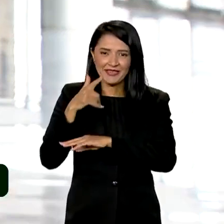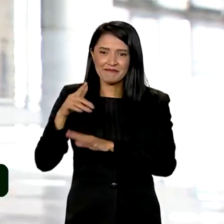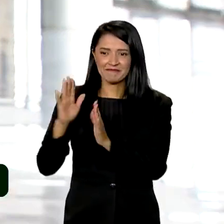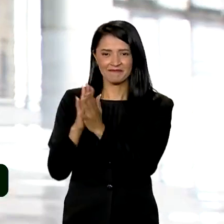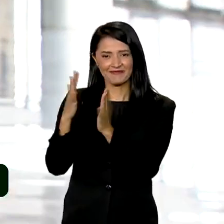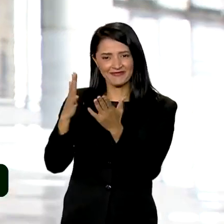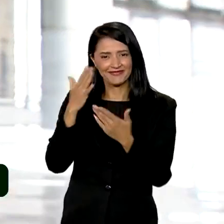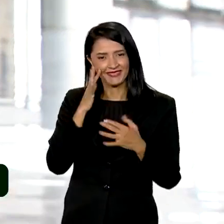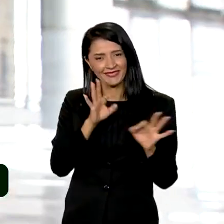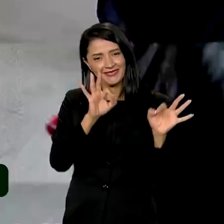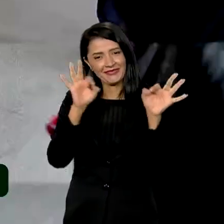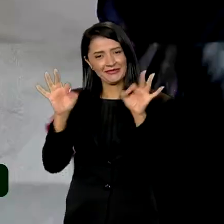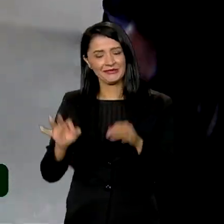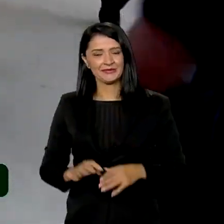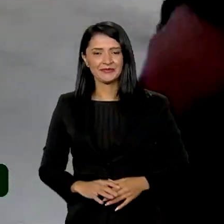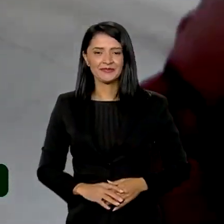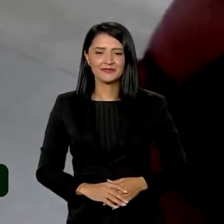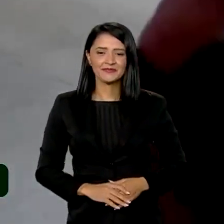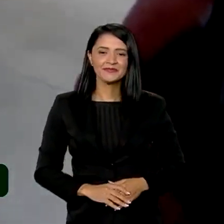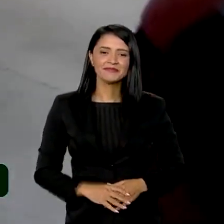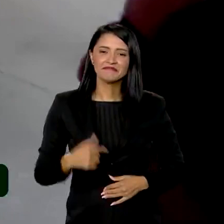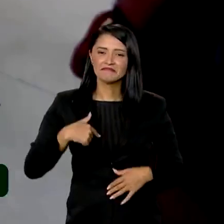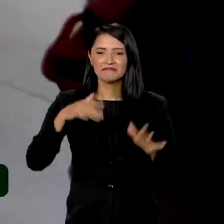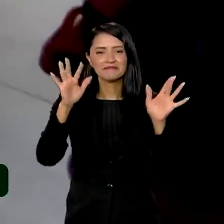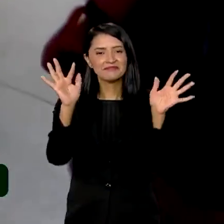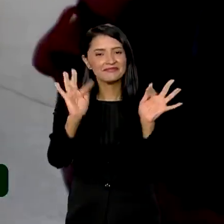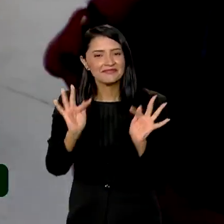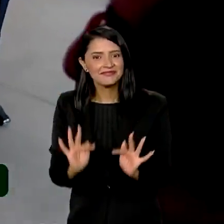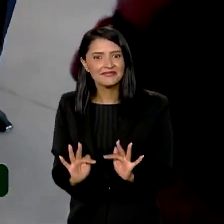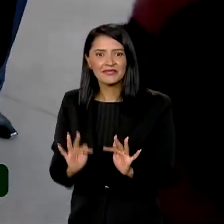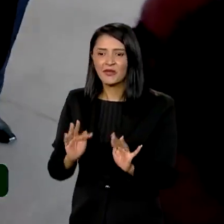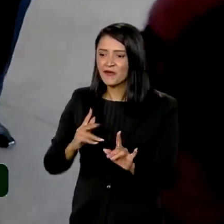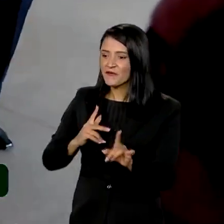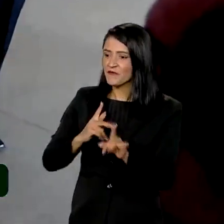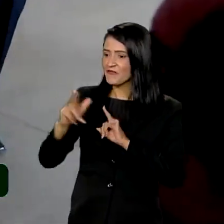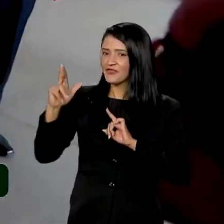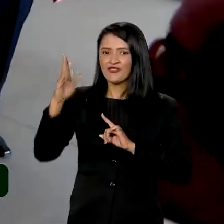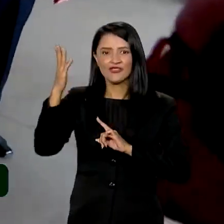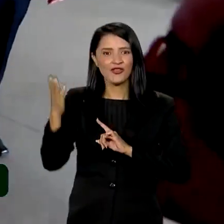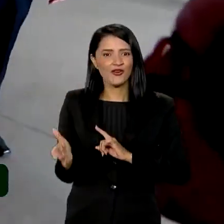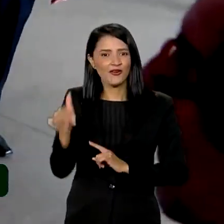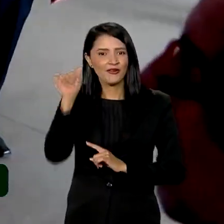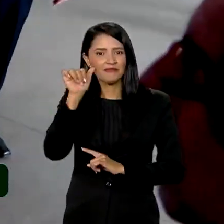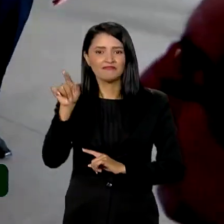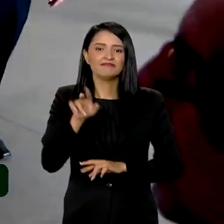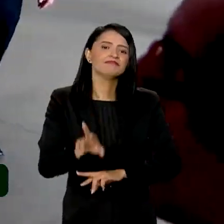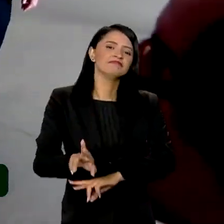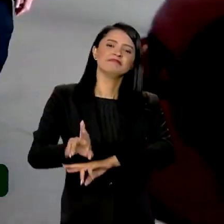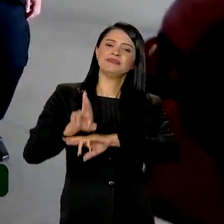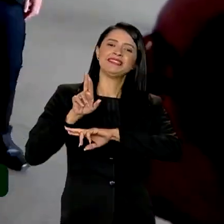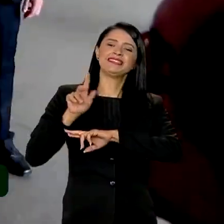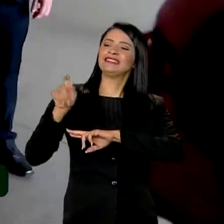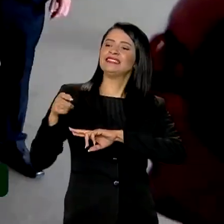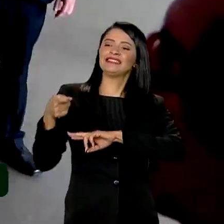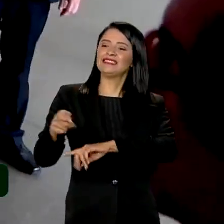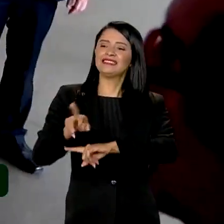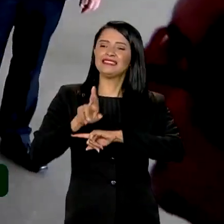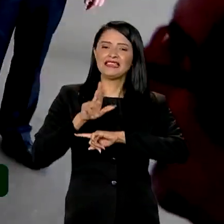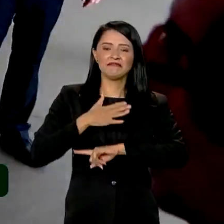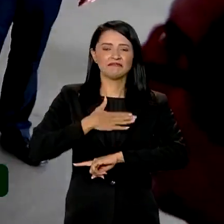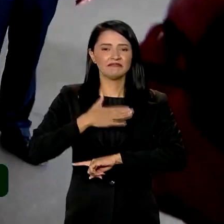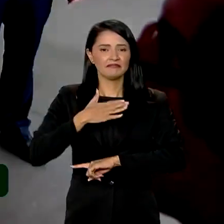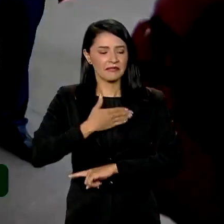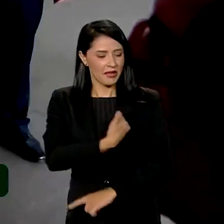Vamos assistir. Eu estou muito feliz com a vitória dela, porque ela representa o meu